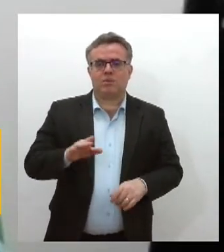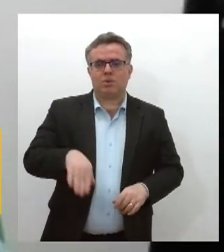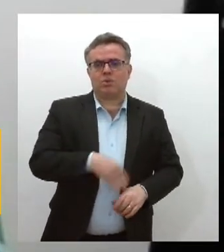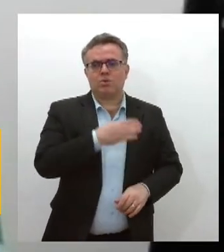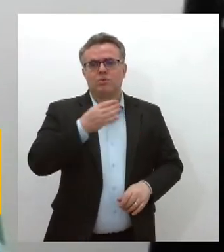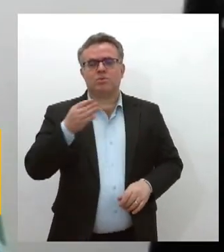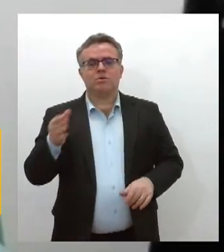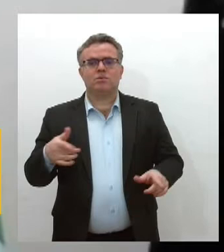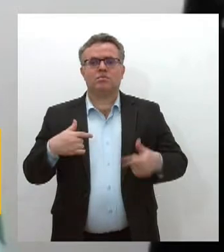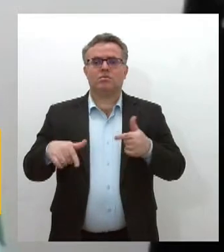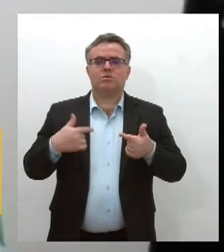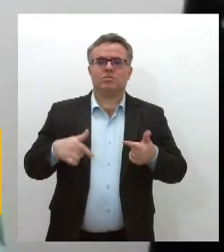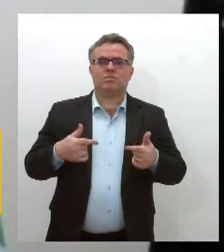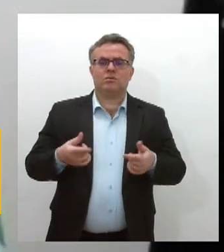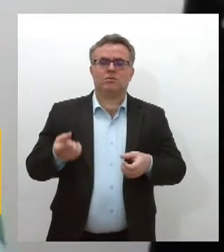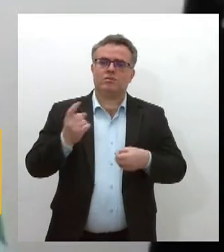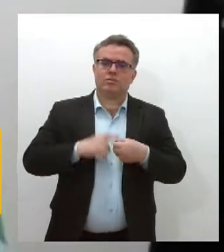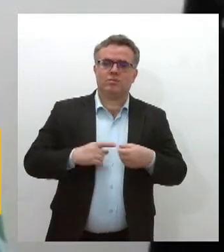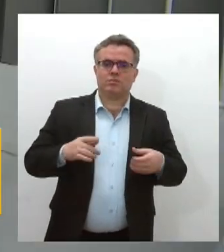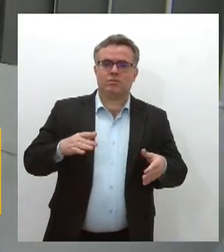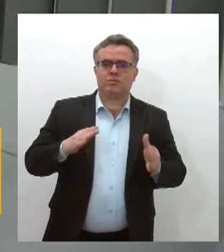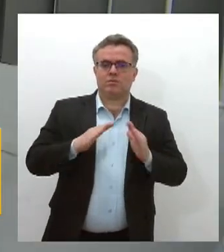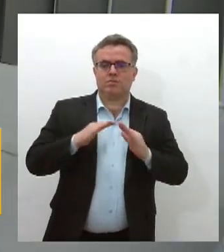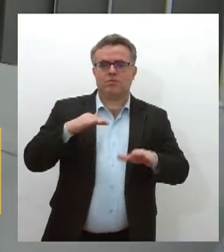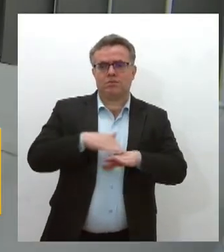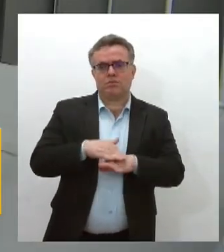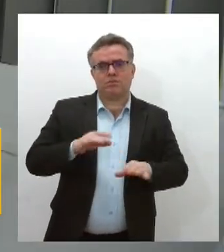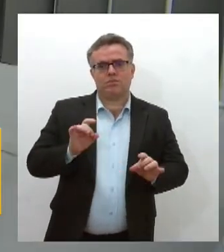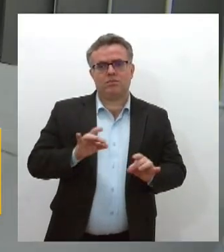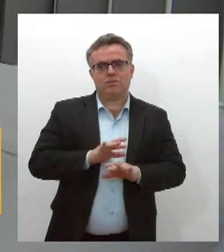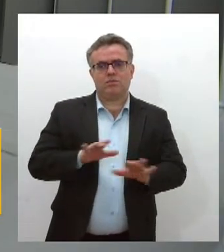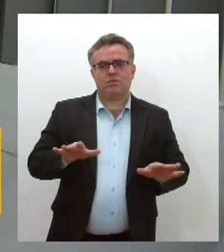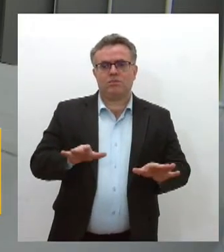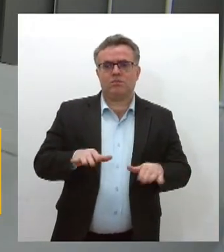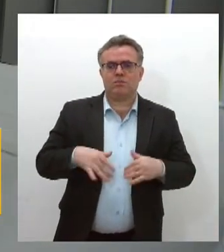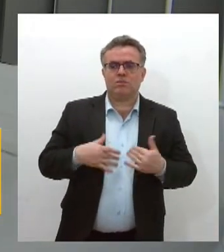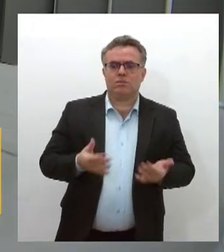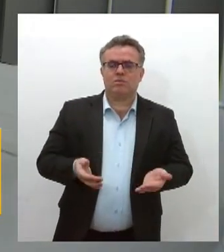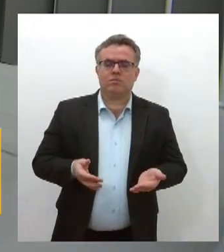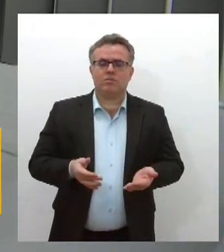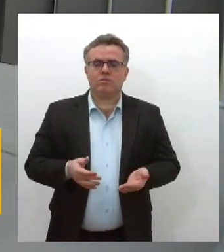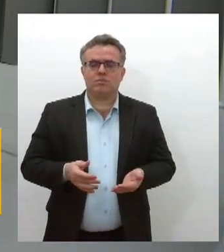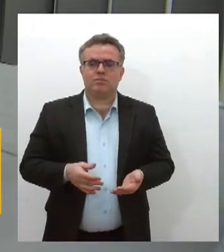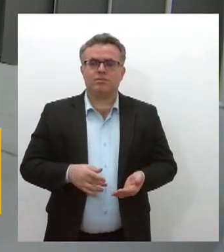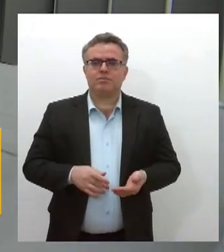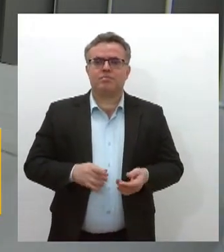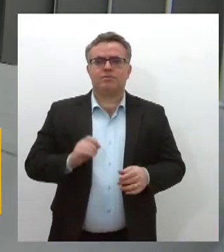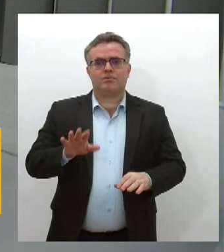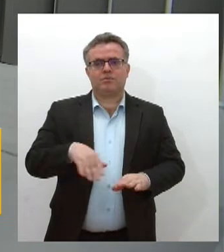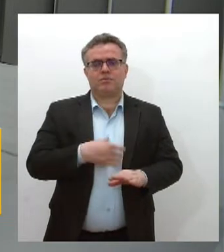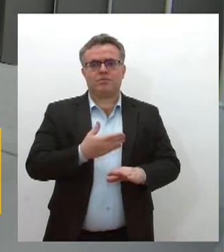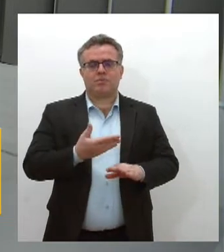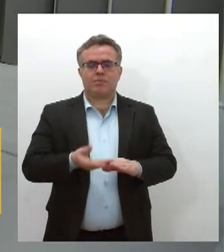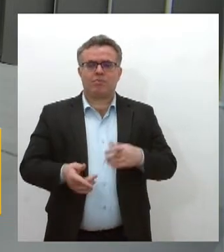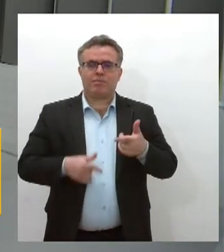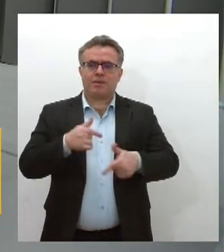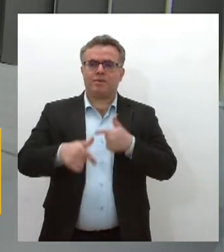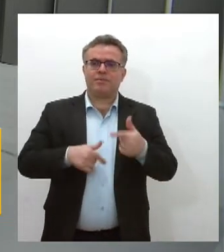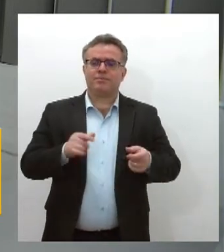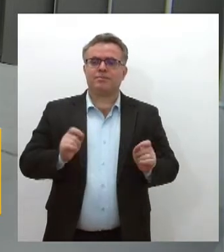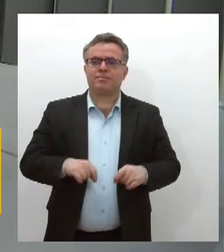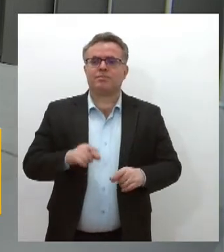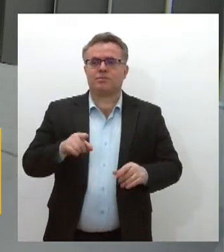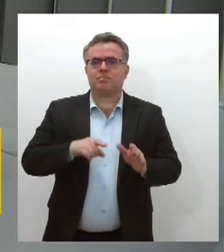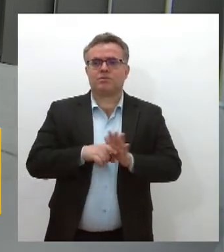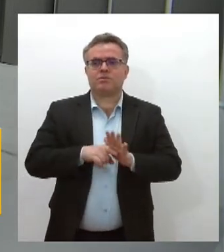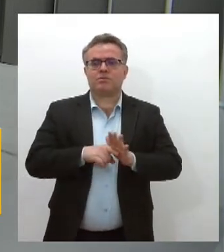estar trabalhando e só retorna a casa à noite. Isso mesmo. Adriana, eu sei que durante esse trabalho vocês vão monitorando, né, como